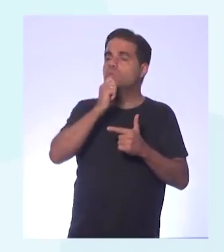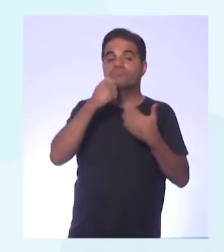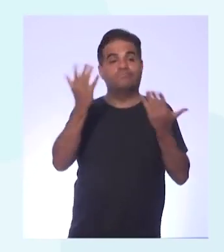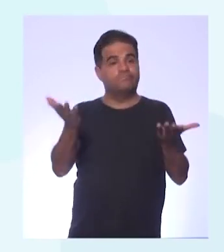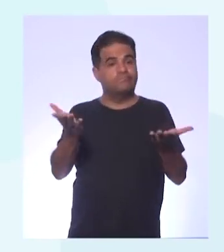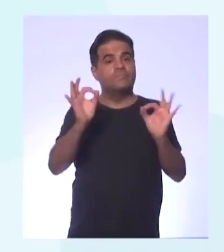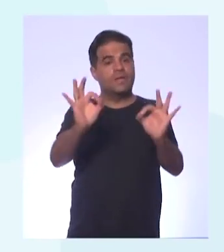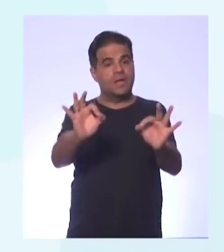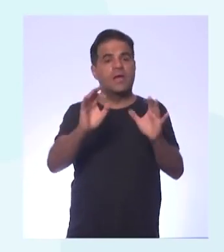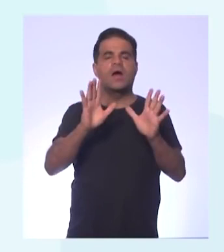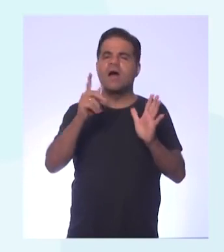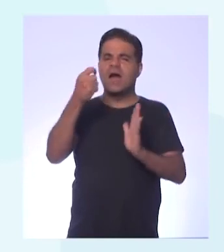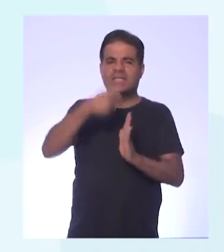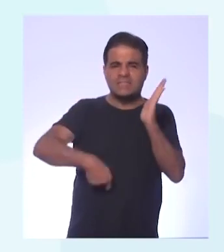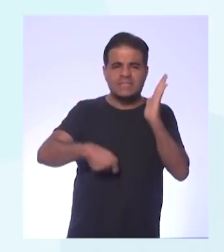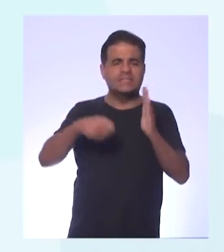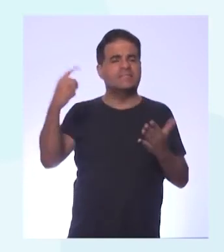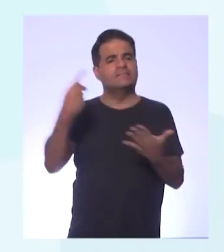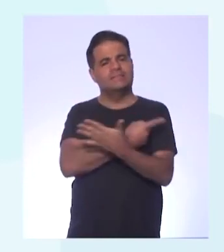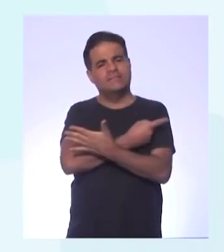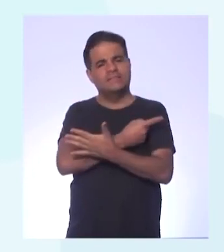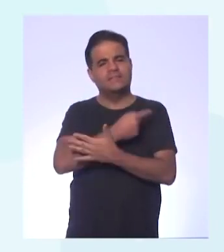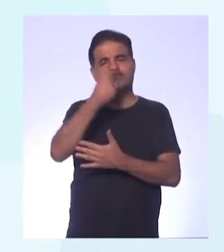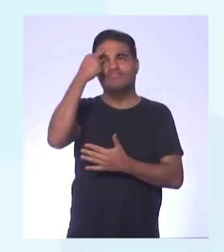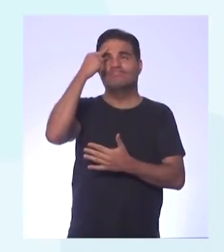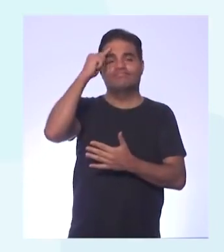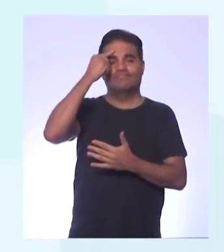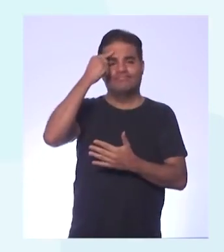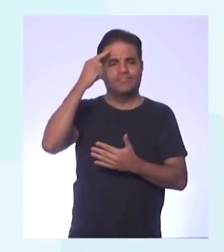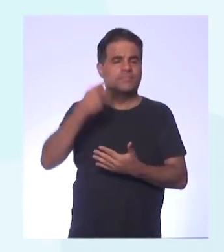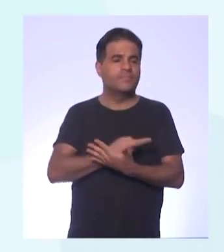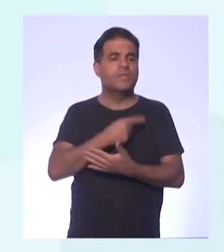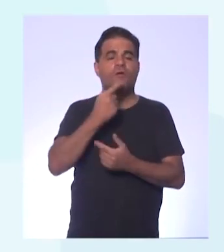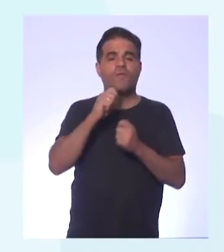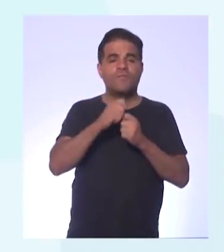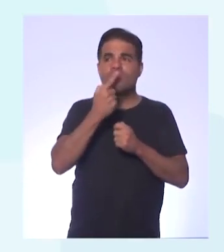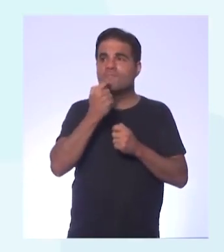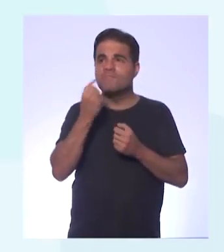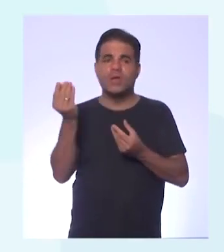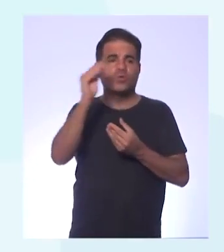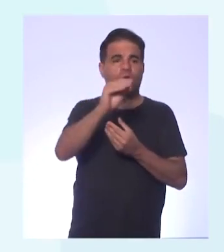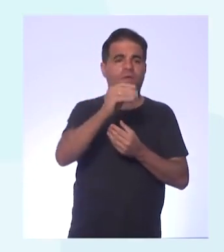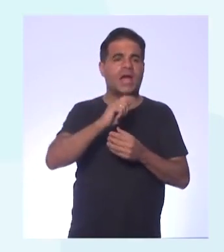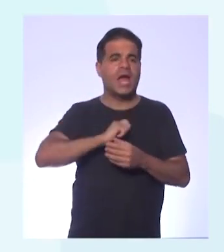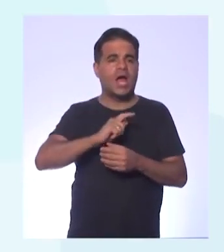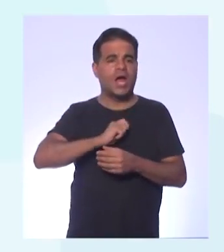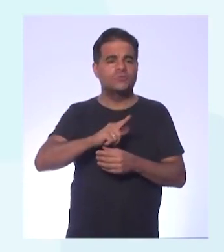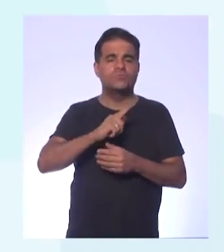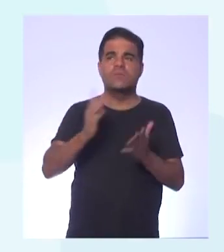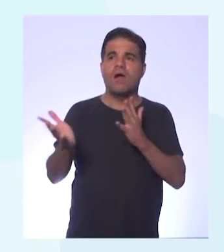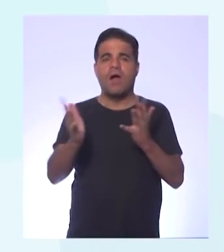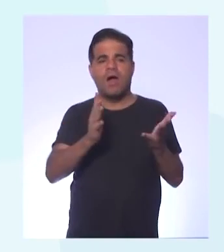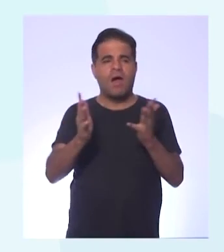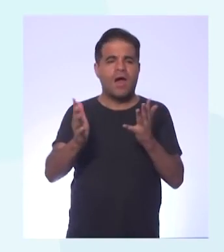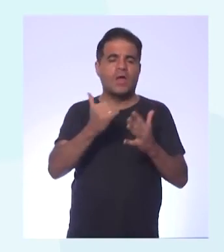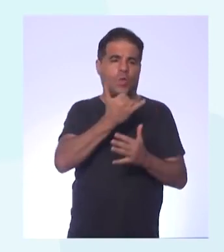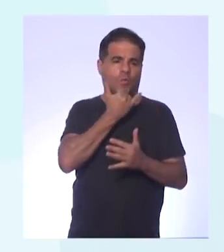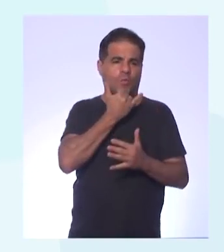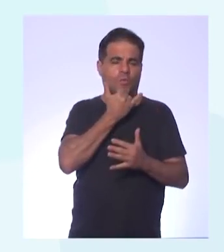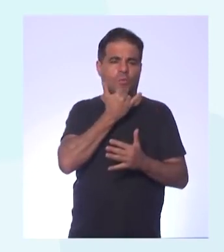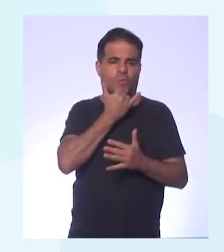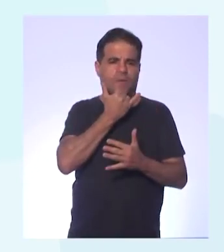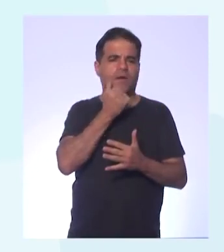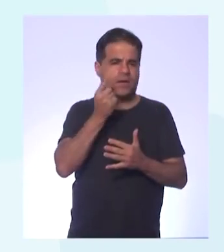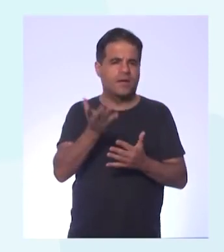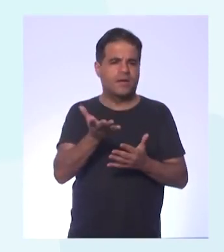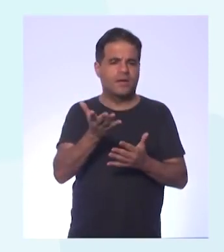o outro ângulo... Ih, anotei errado. Estou ficando louca? Eu fiz o do vermelho no azul? Peraí. Desculpa, me empolguei,